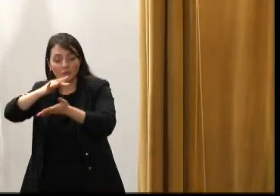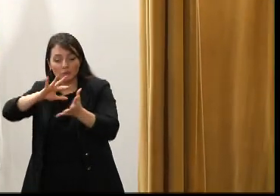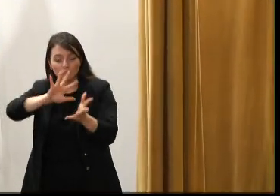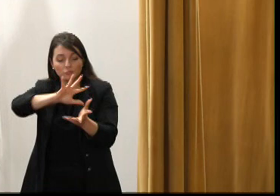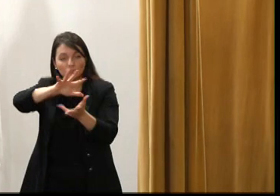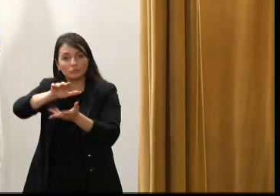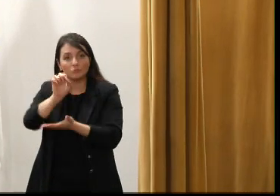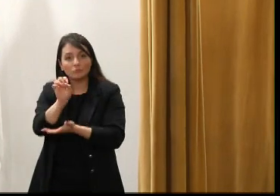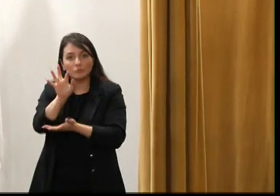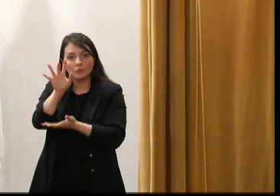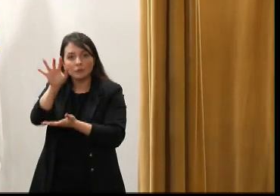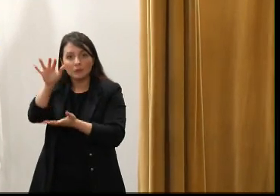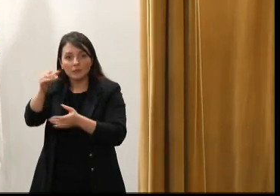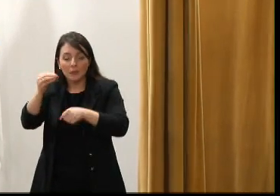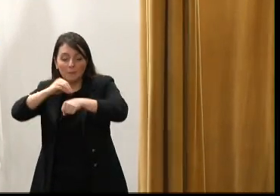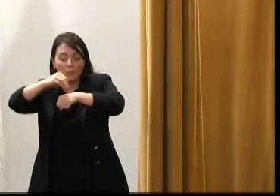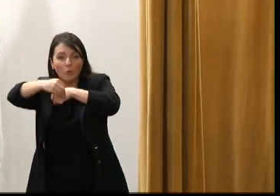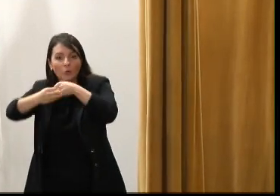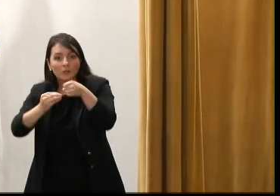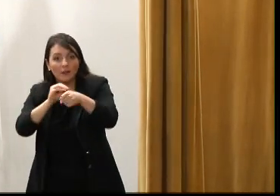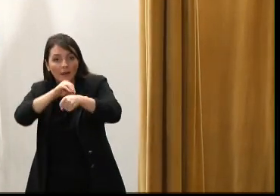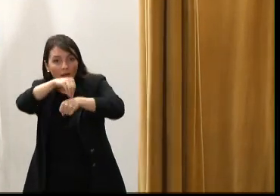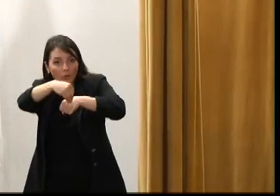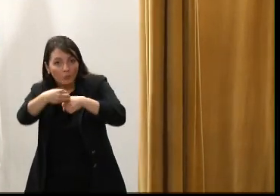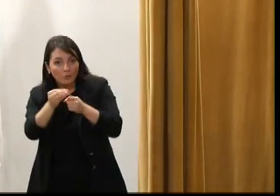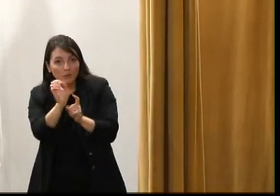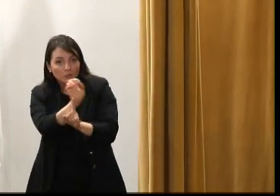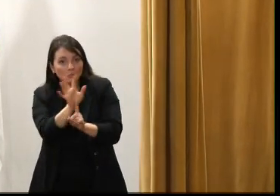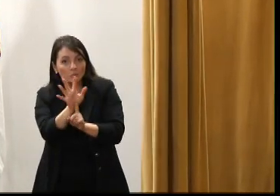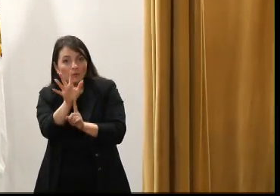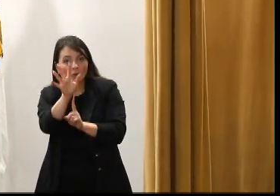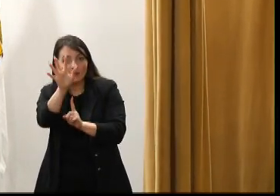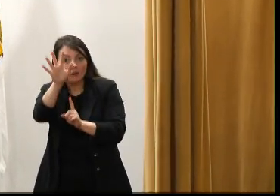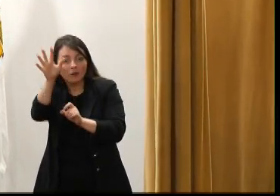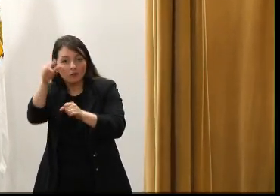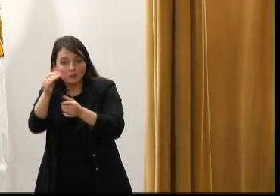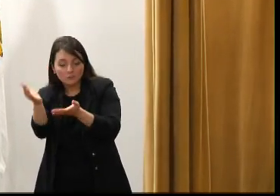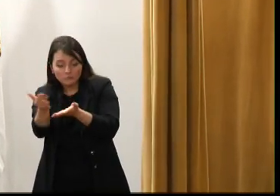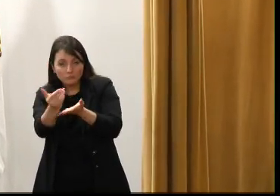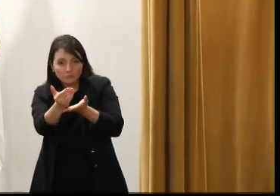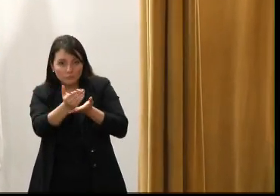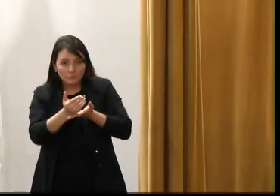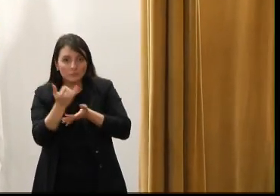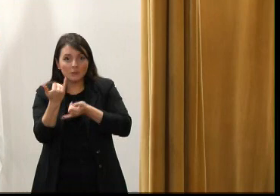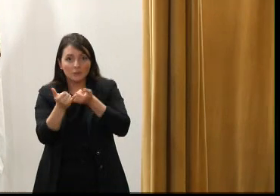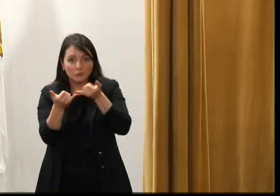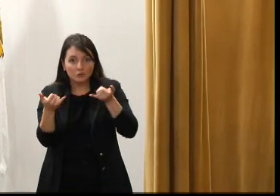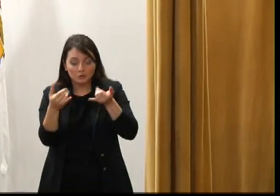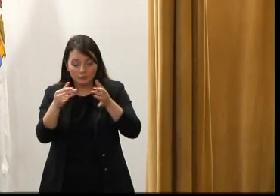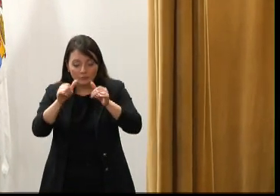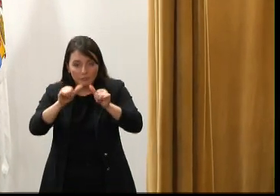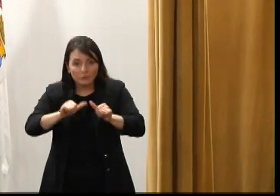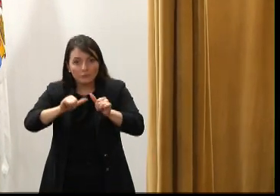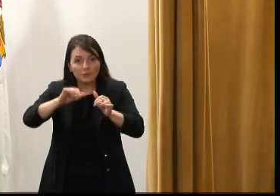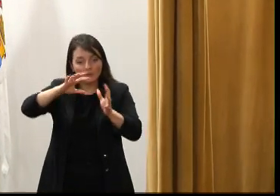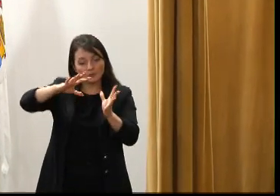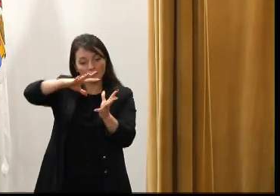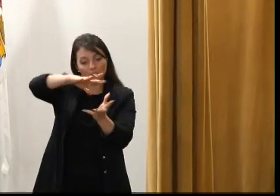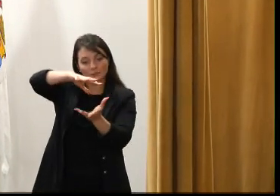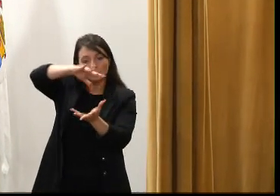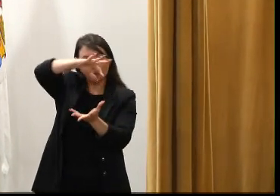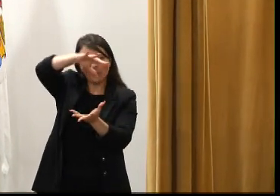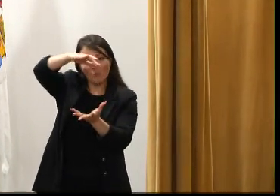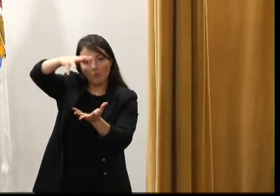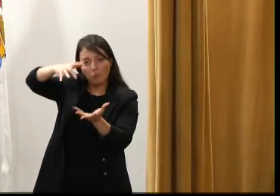essas moléculas, os gases estufa, e essa energia é aprisionada na atmosfera. E ainda bem que a gente tem efeito